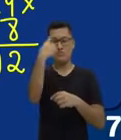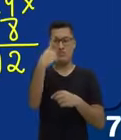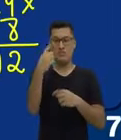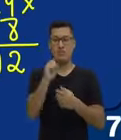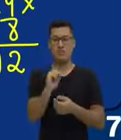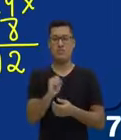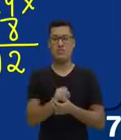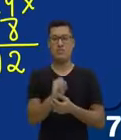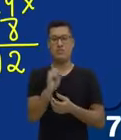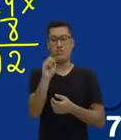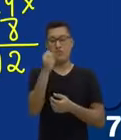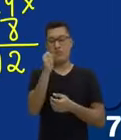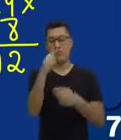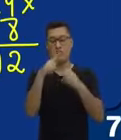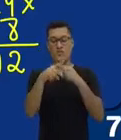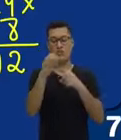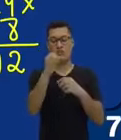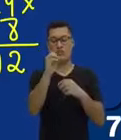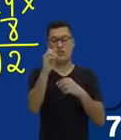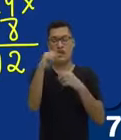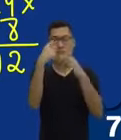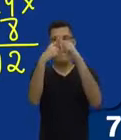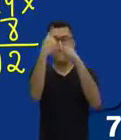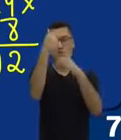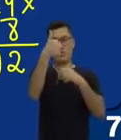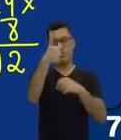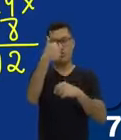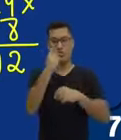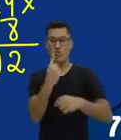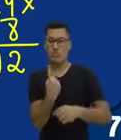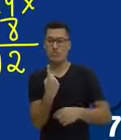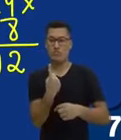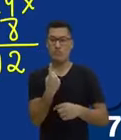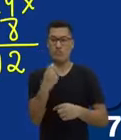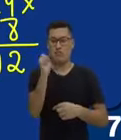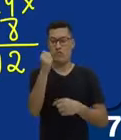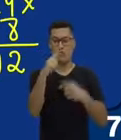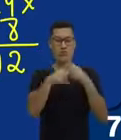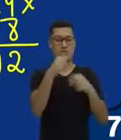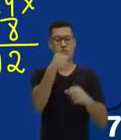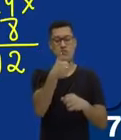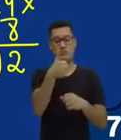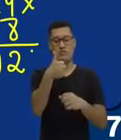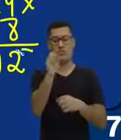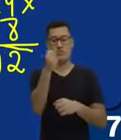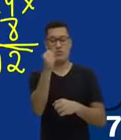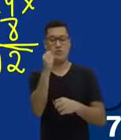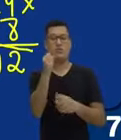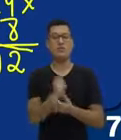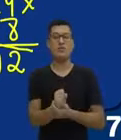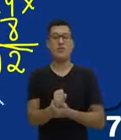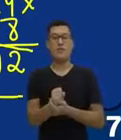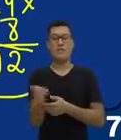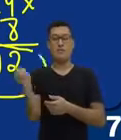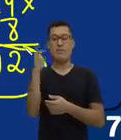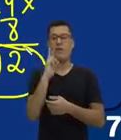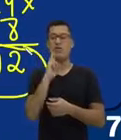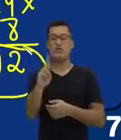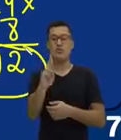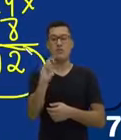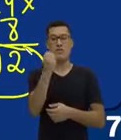0, Fernando? 0, né? Mais 1, 1. 8 vezes 1, 8. Então, isso vai ser o